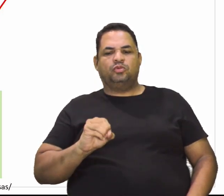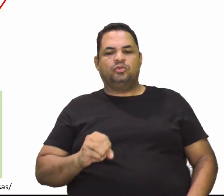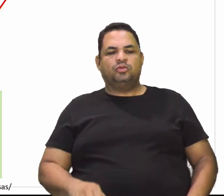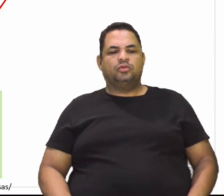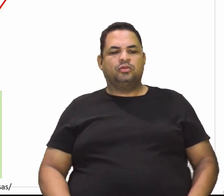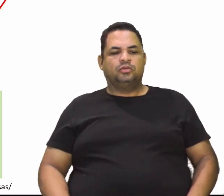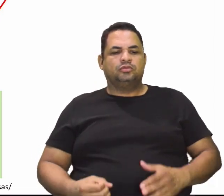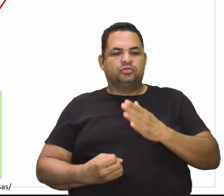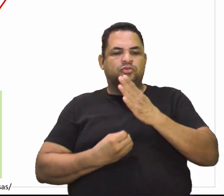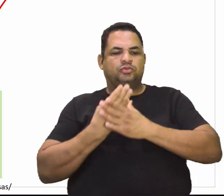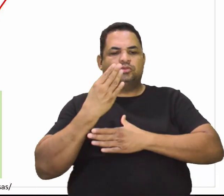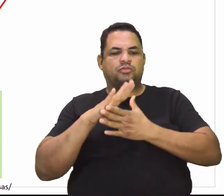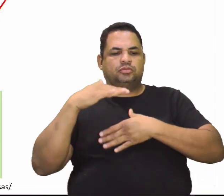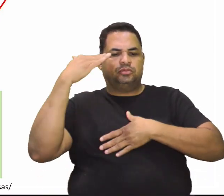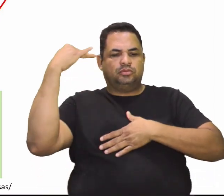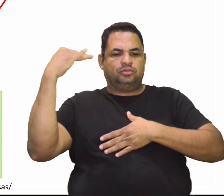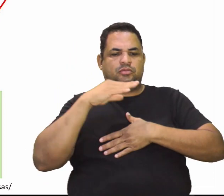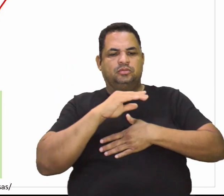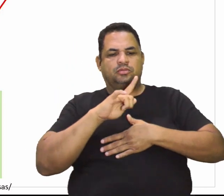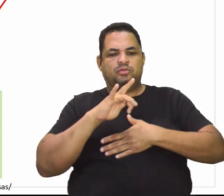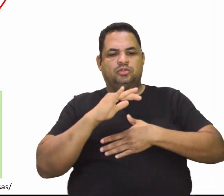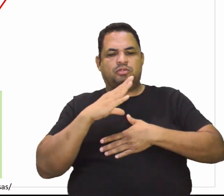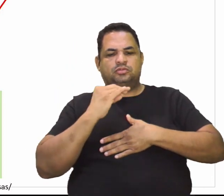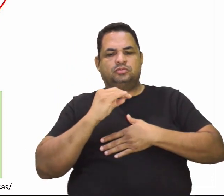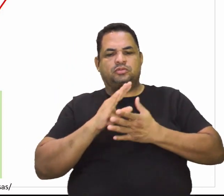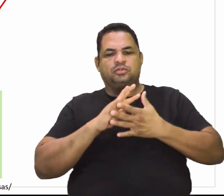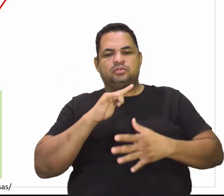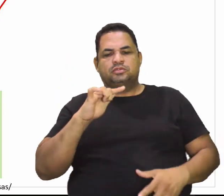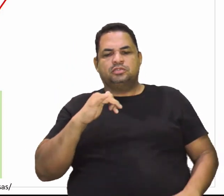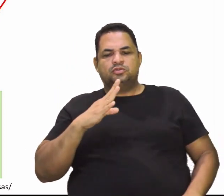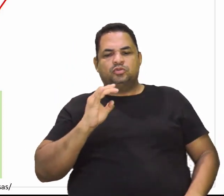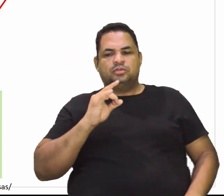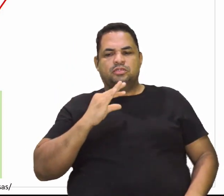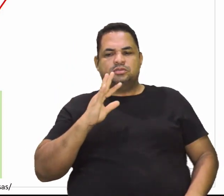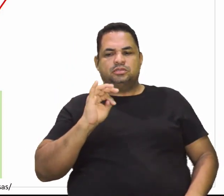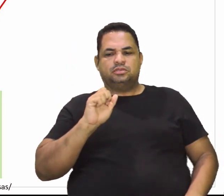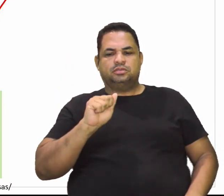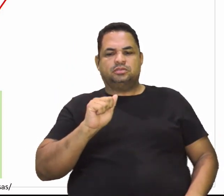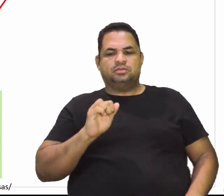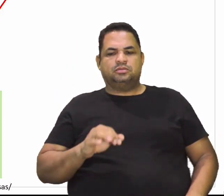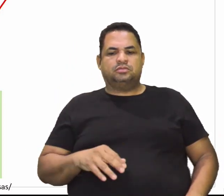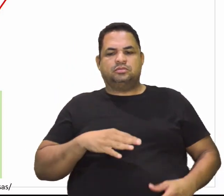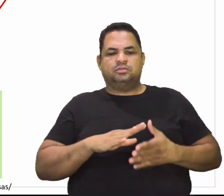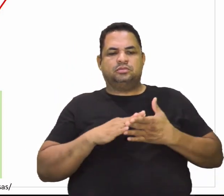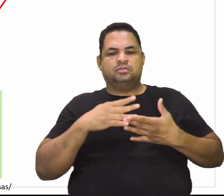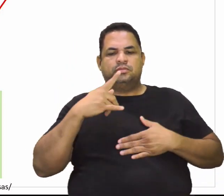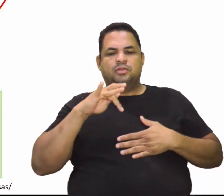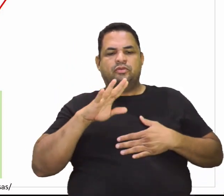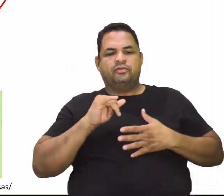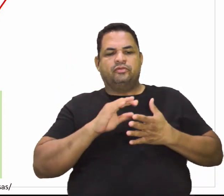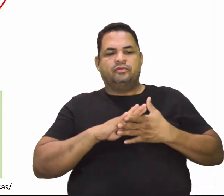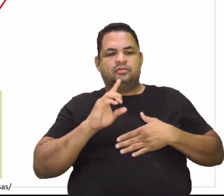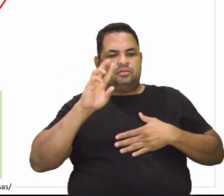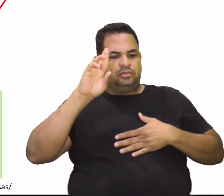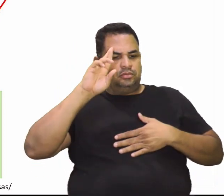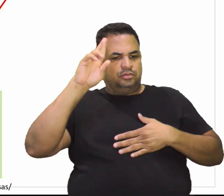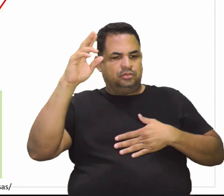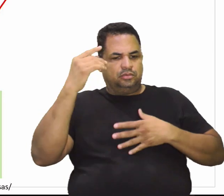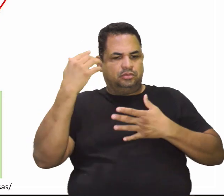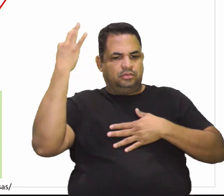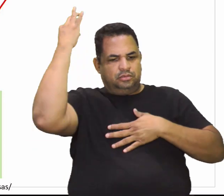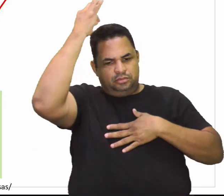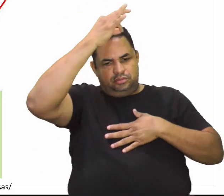masdeísmo, criada por homenagem a Zoroastro ou Zaratustra, o profeta e líder espiritual, o criador